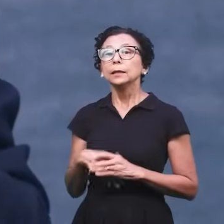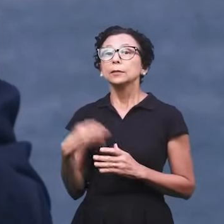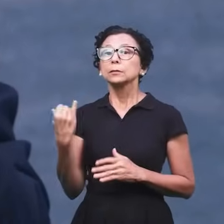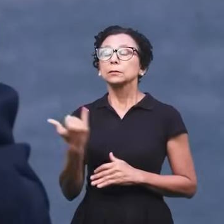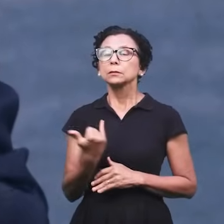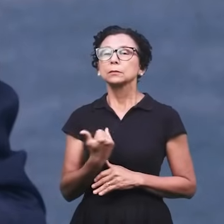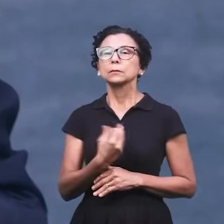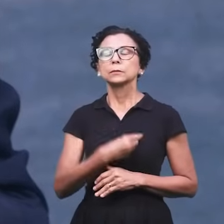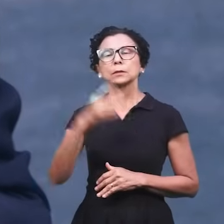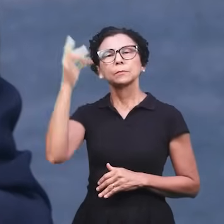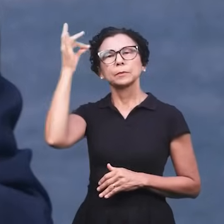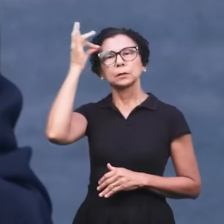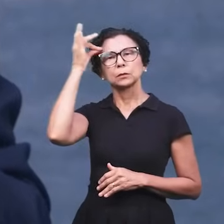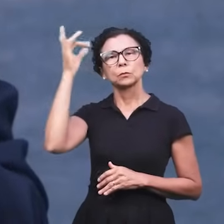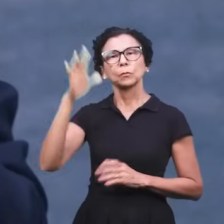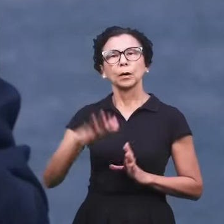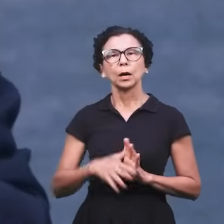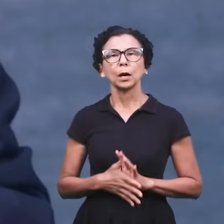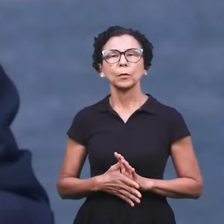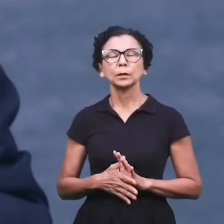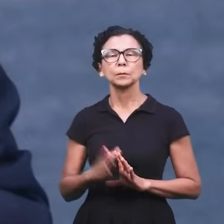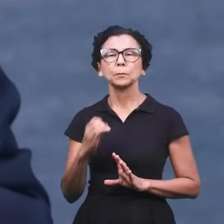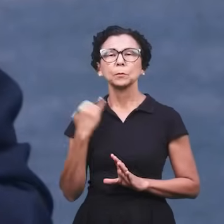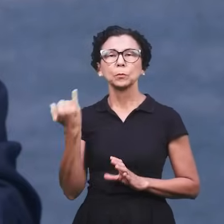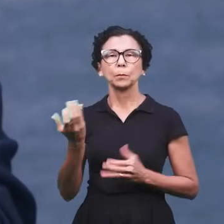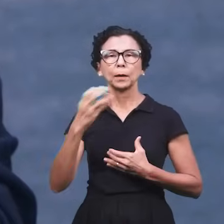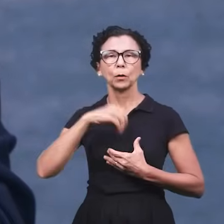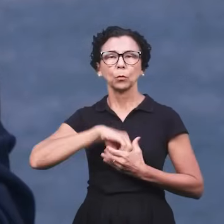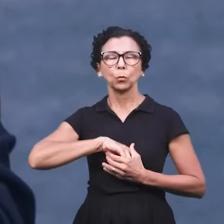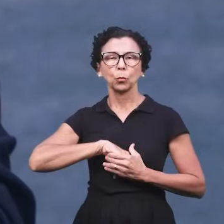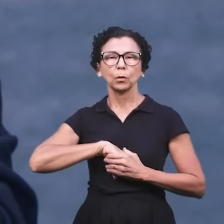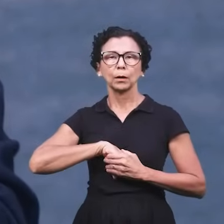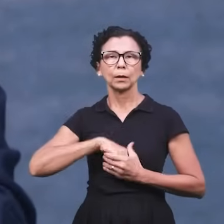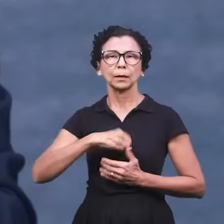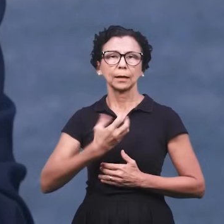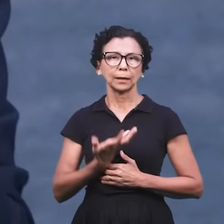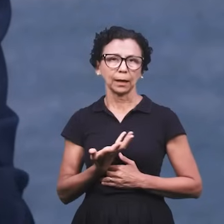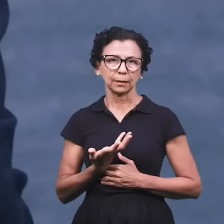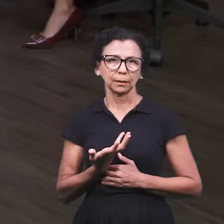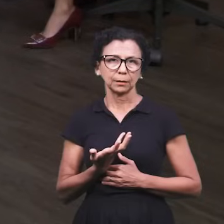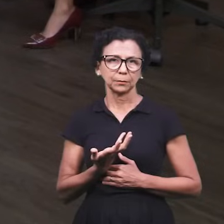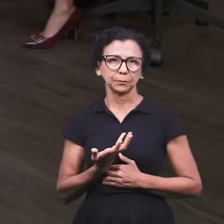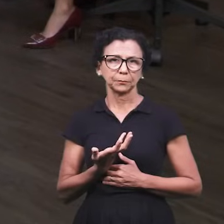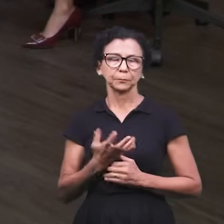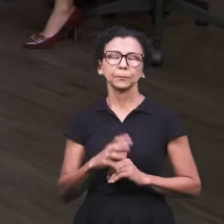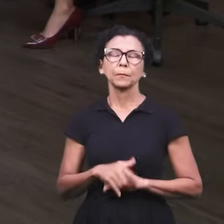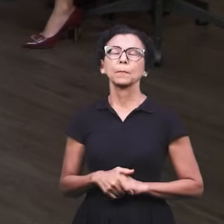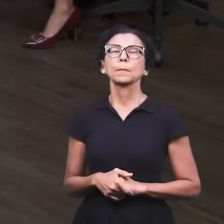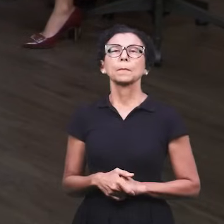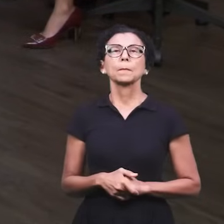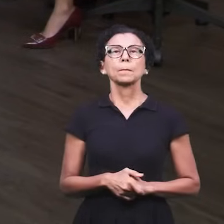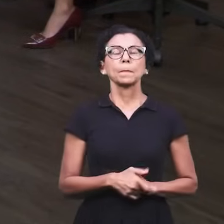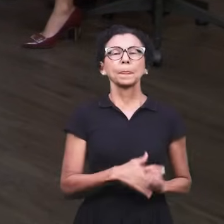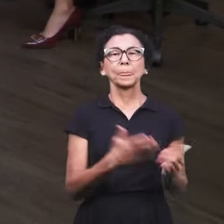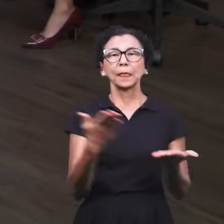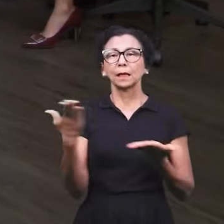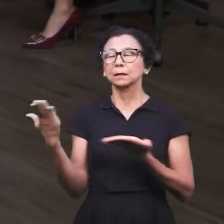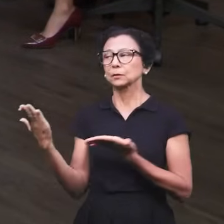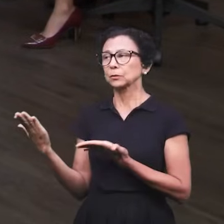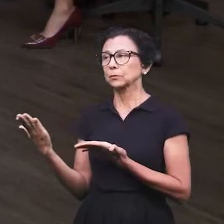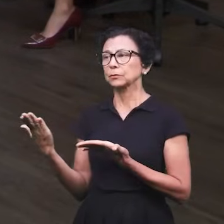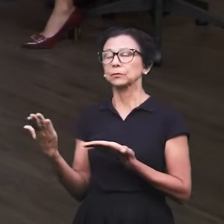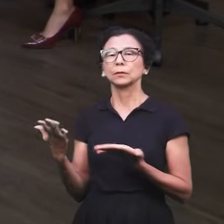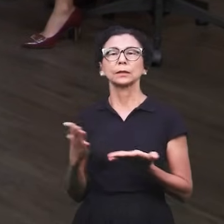construção do caráter de toda a vida dos nossos jovens. Como vocês estão vendo, nessa noite temos